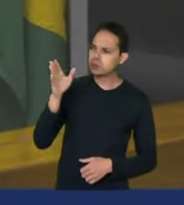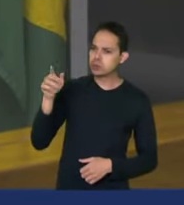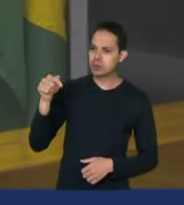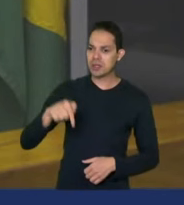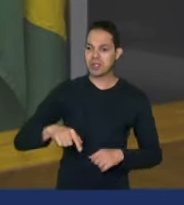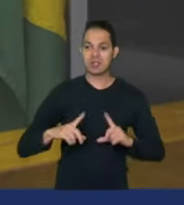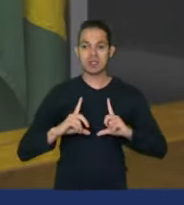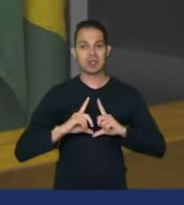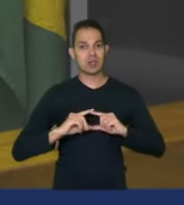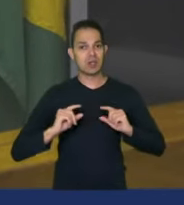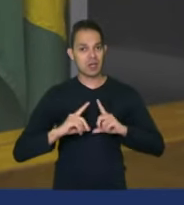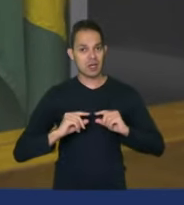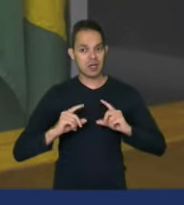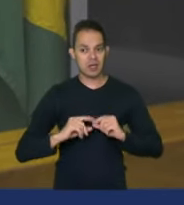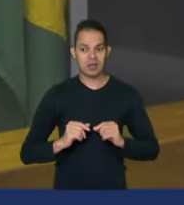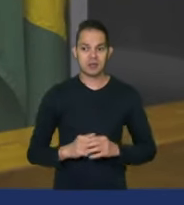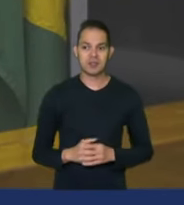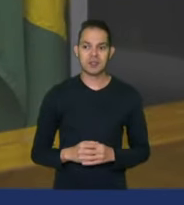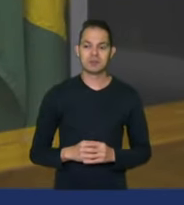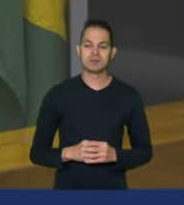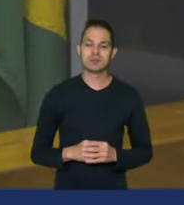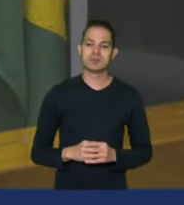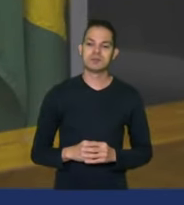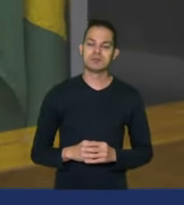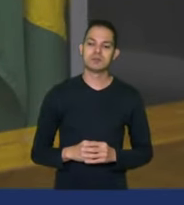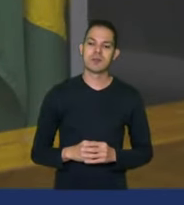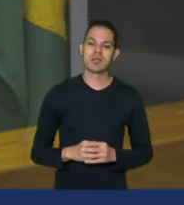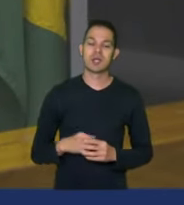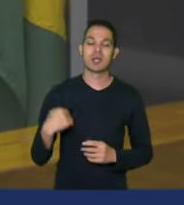Federal, e nós somos muitas vezes, né,